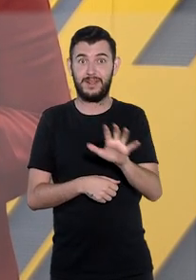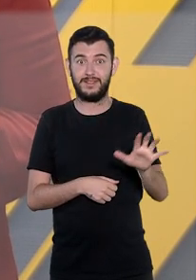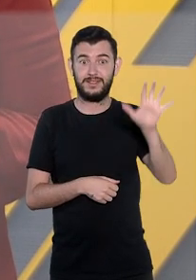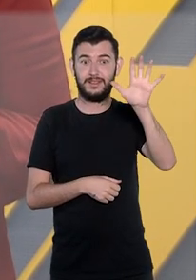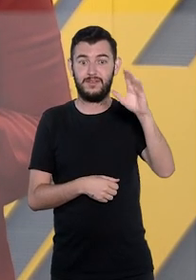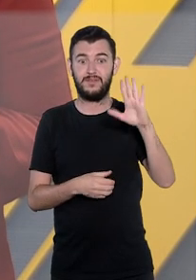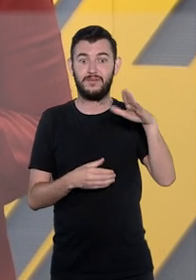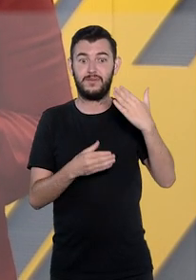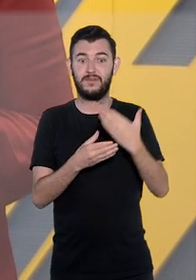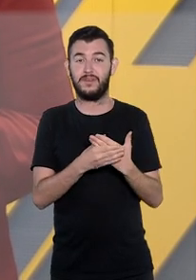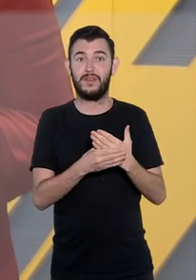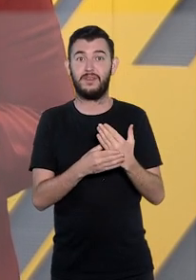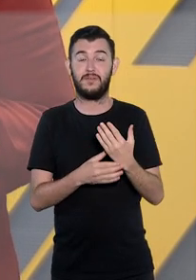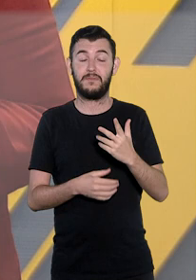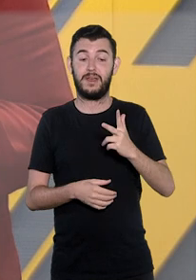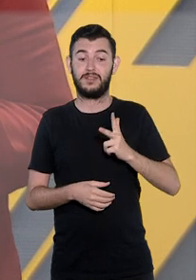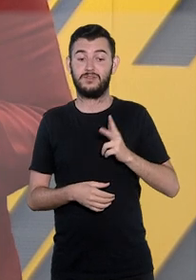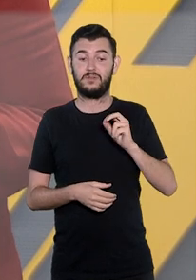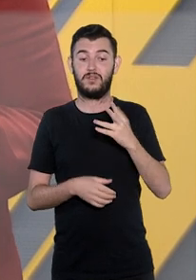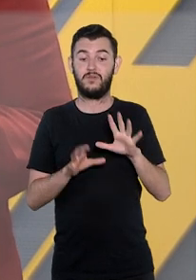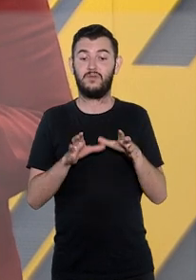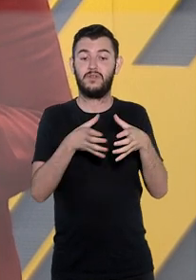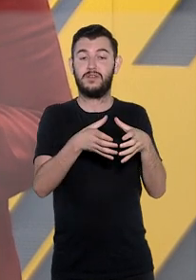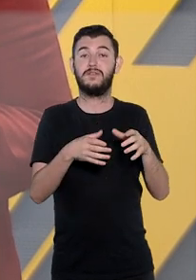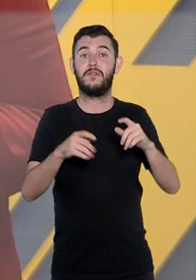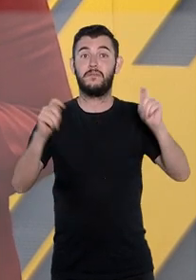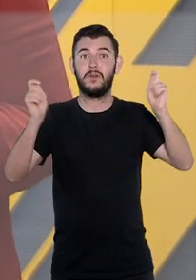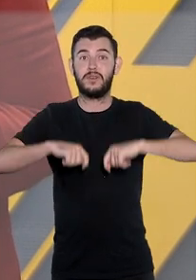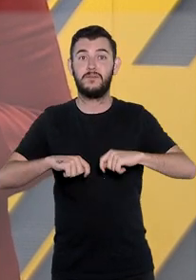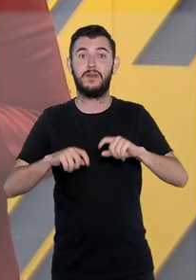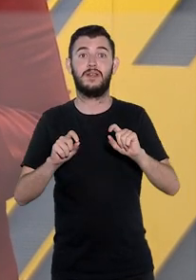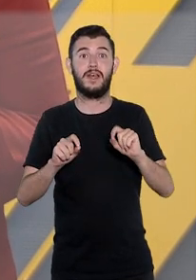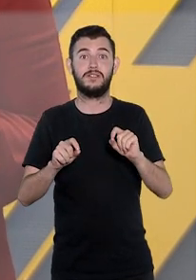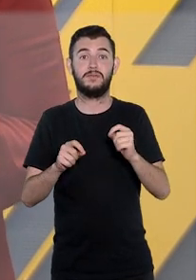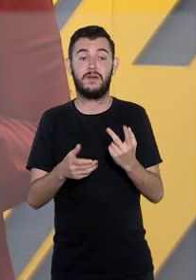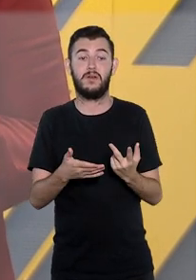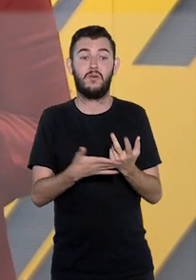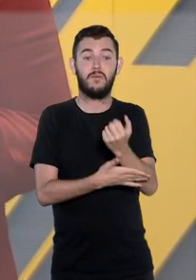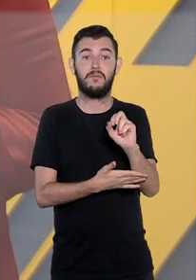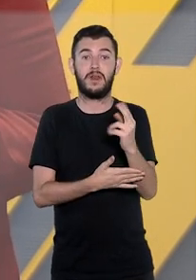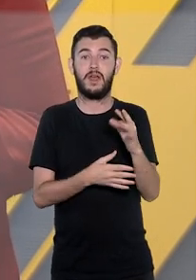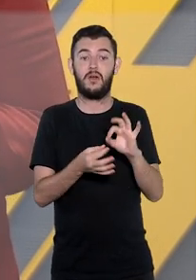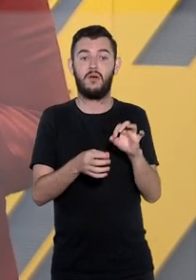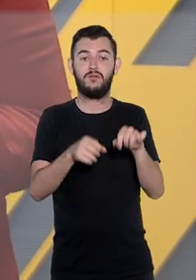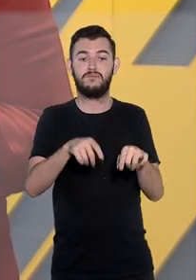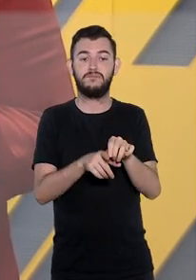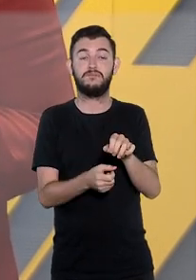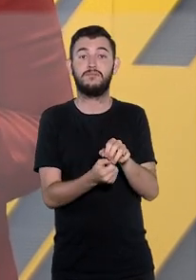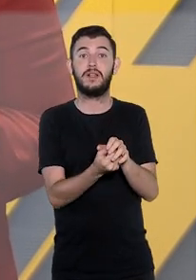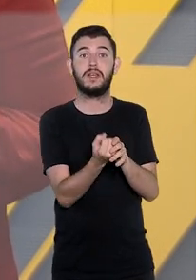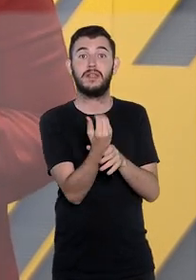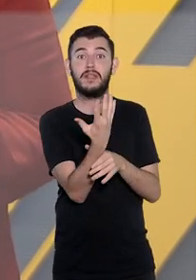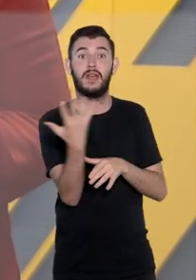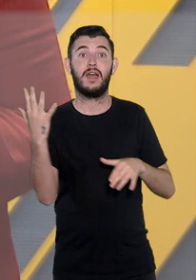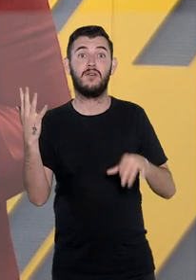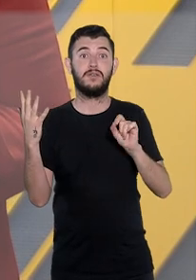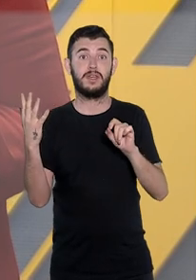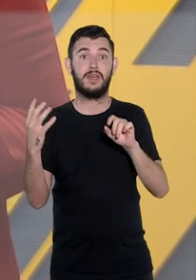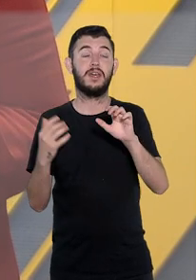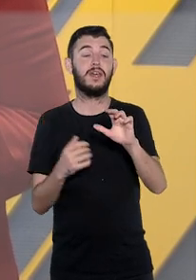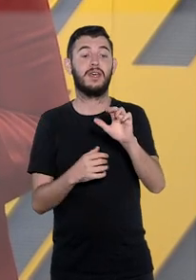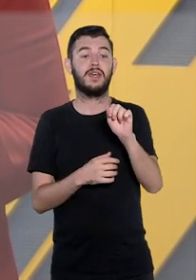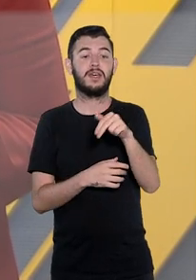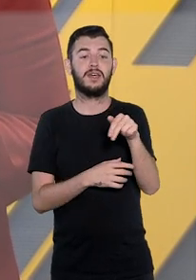ações individuais ou coletivas sobre a possibilidade de autorização para importar e cultivar variedades de cannabis